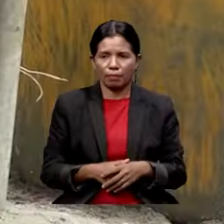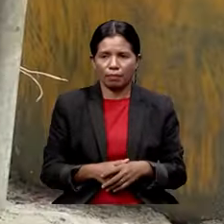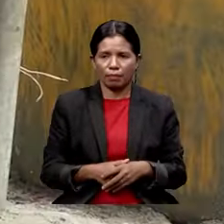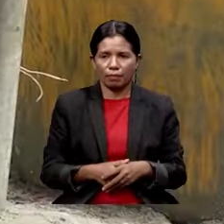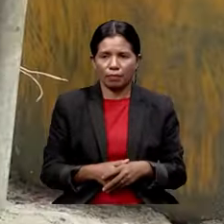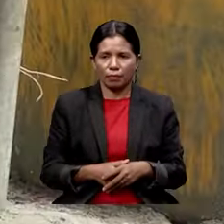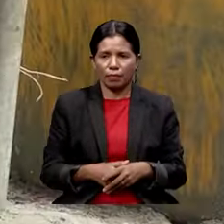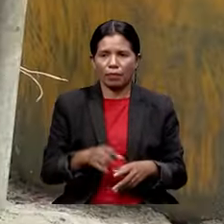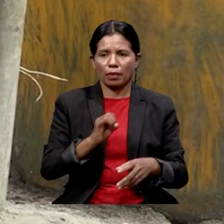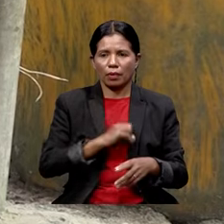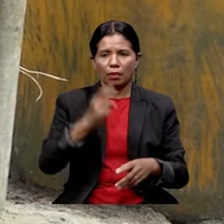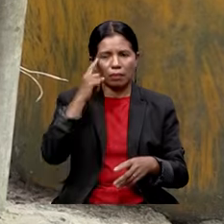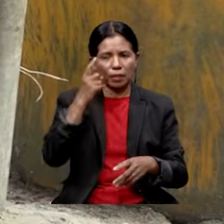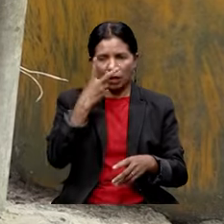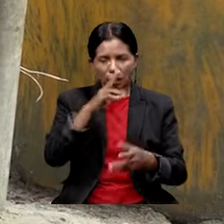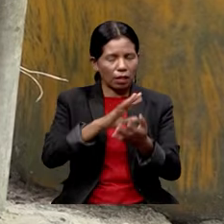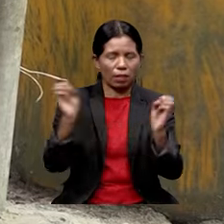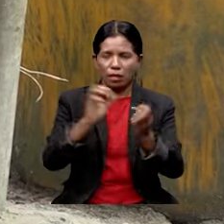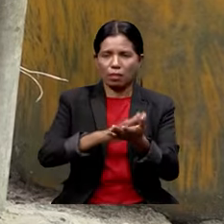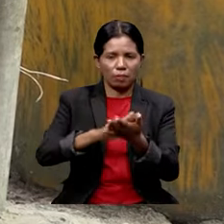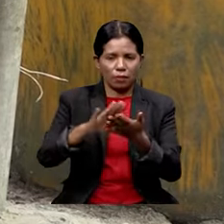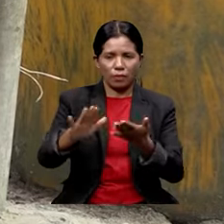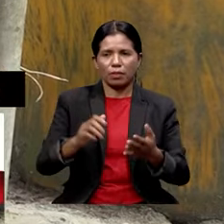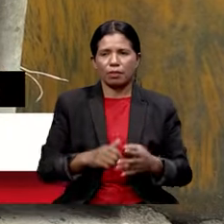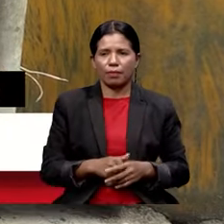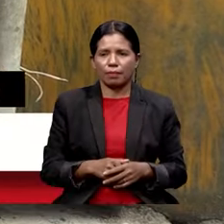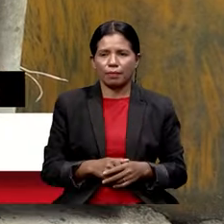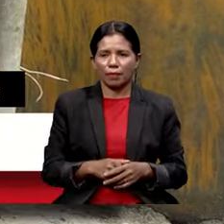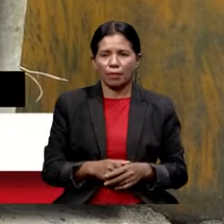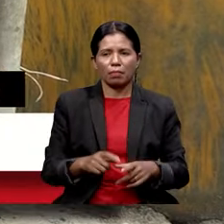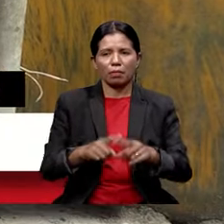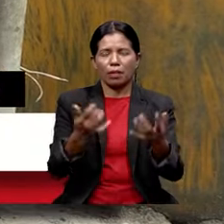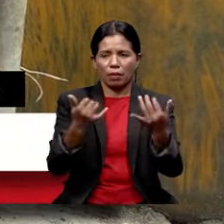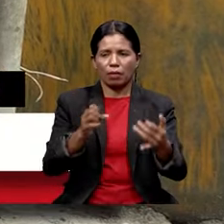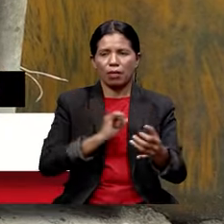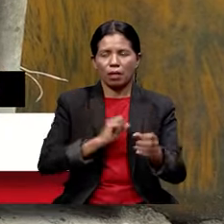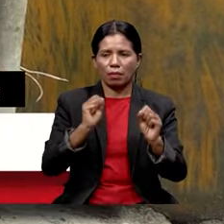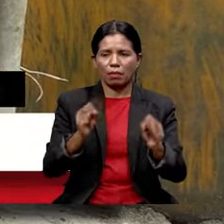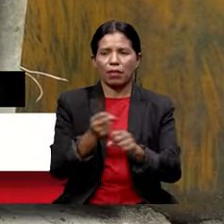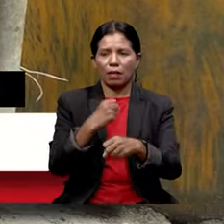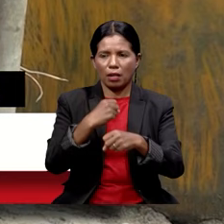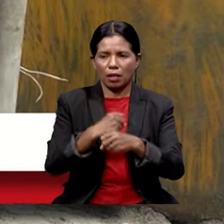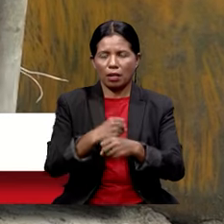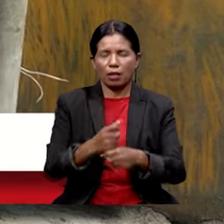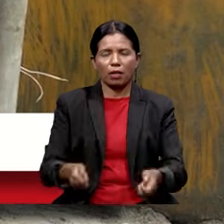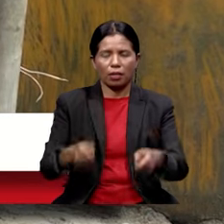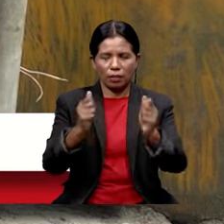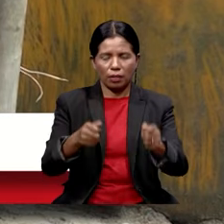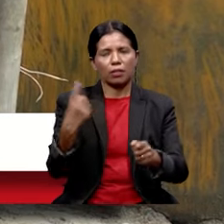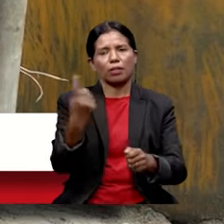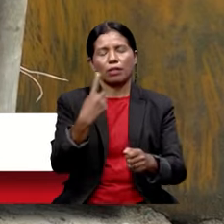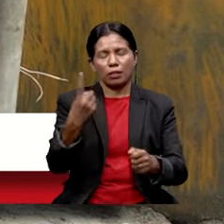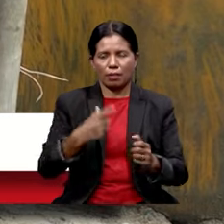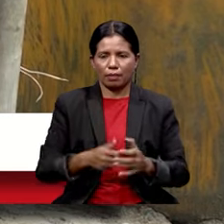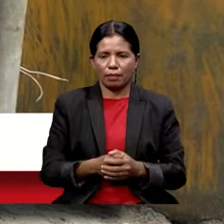Anina hai kapare tiana seni tan fai Anai tan ehina tauna ran tunua lehina.